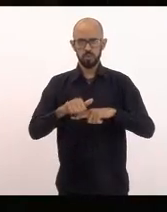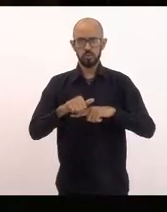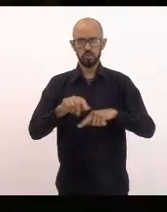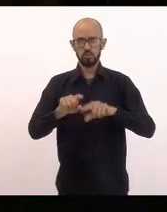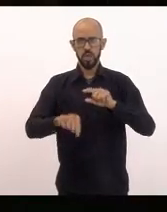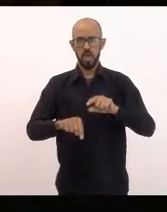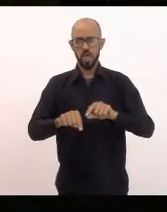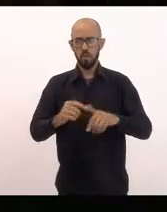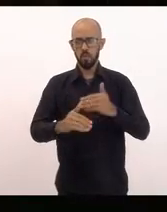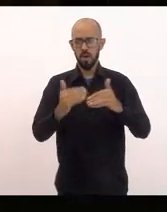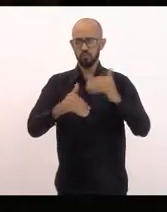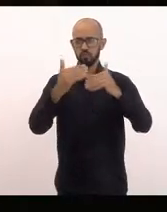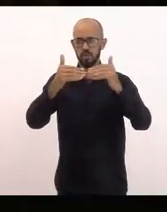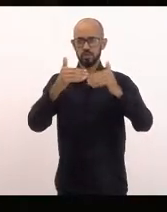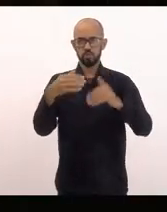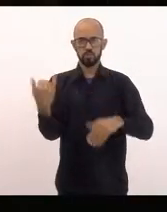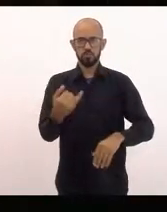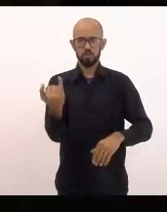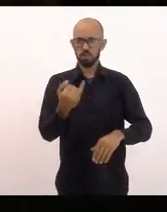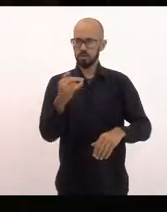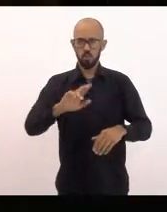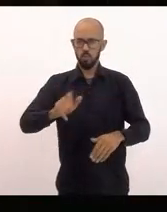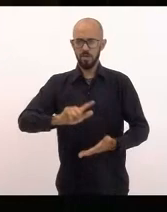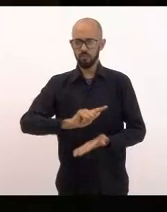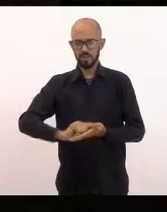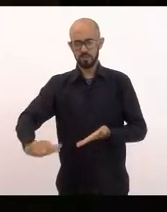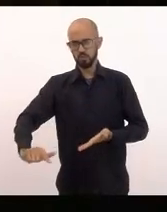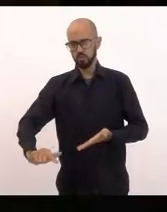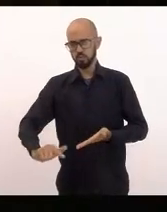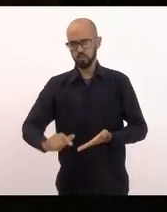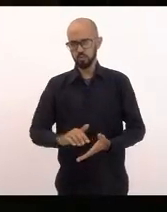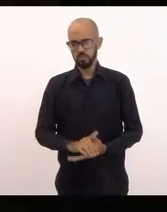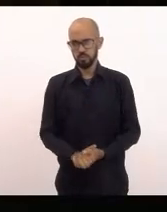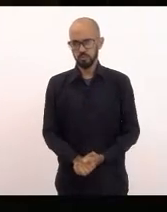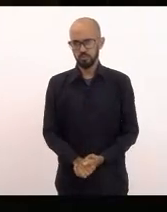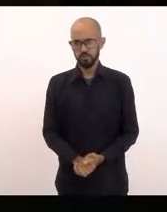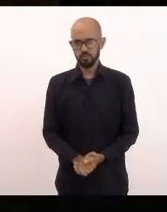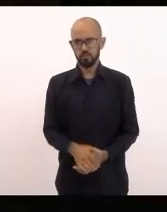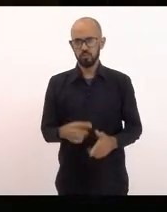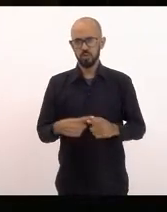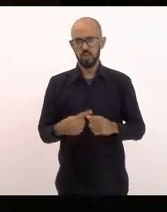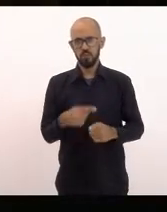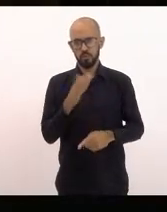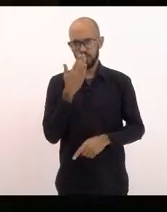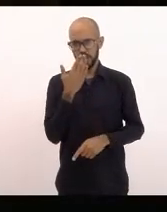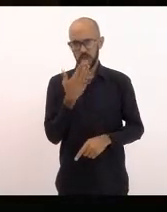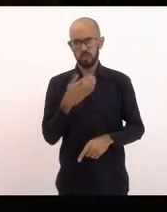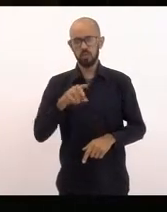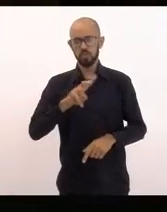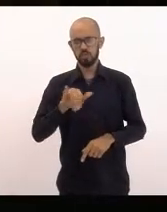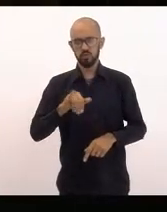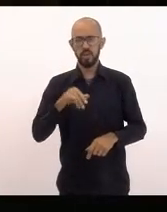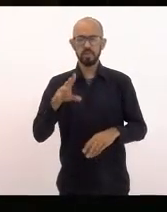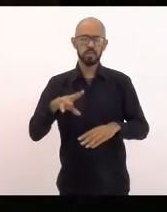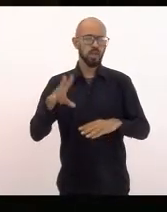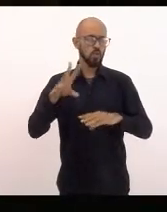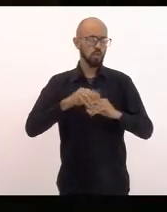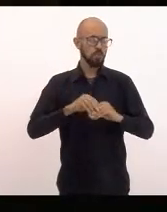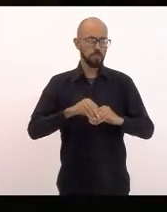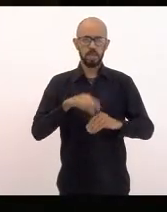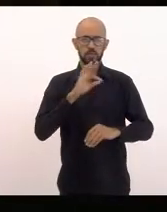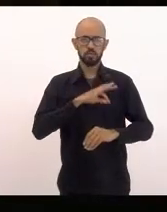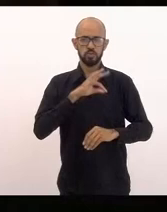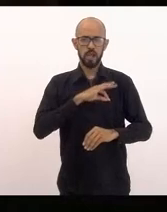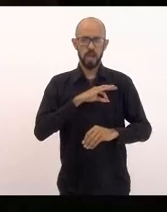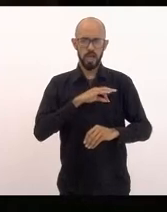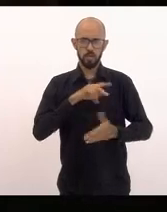avanço fundamental, não é vazio. E não é vazio porque em fevereiro nós teremos um ganho efetivo e